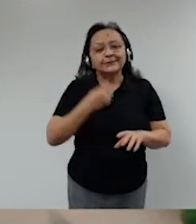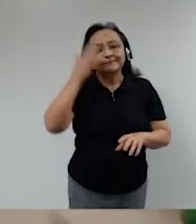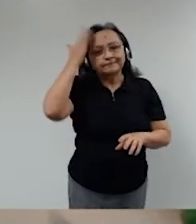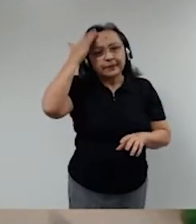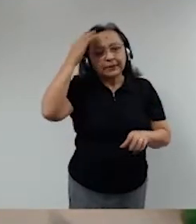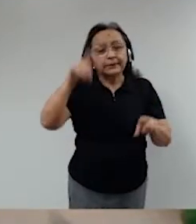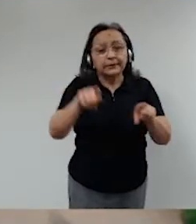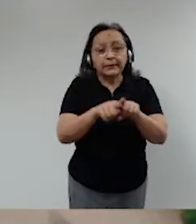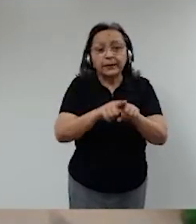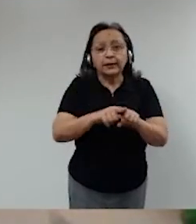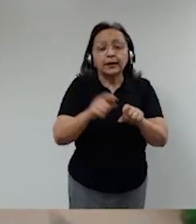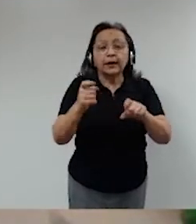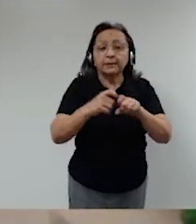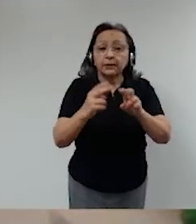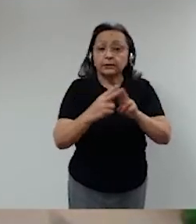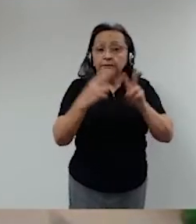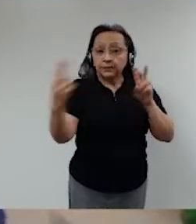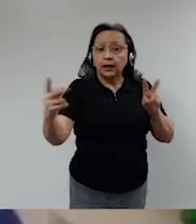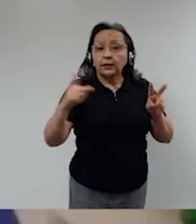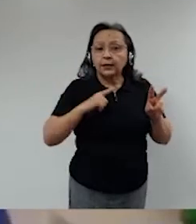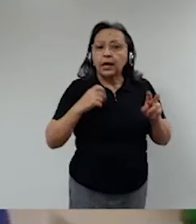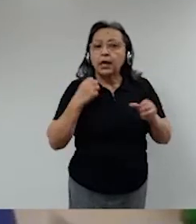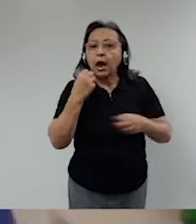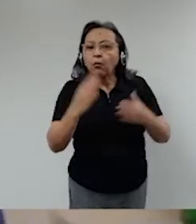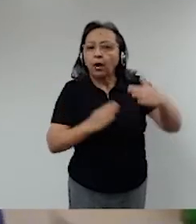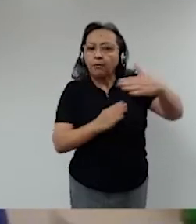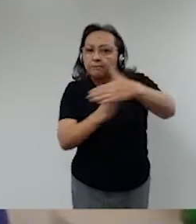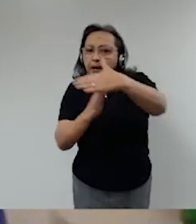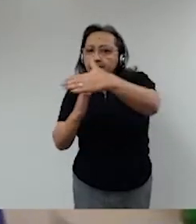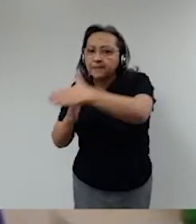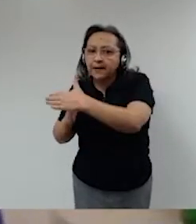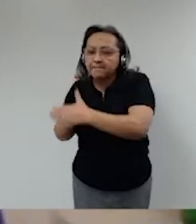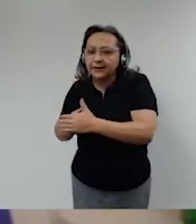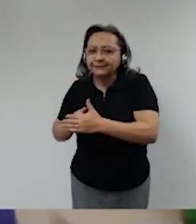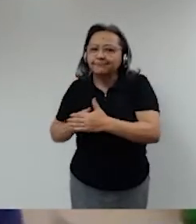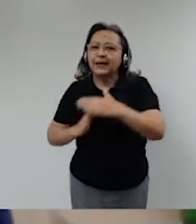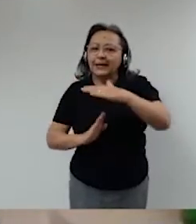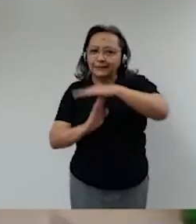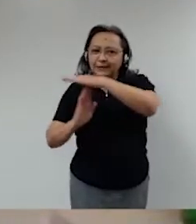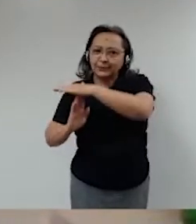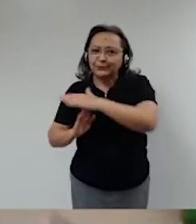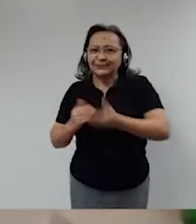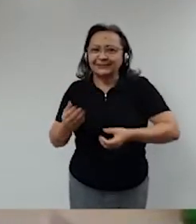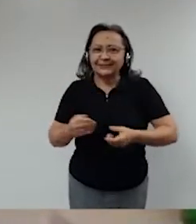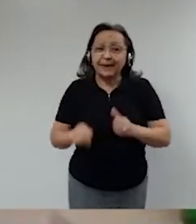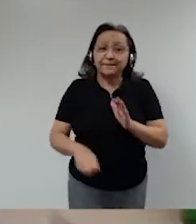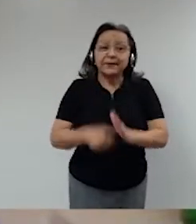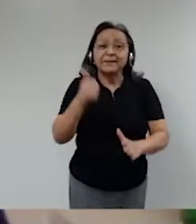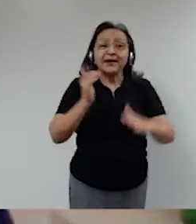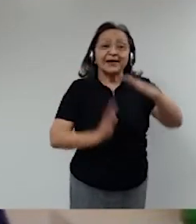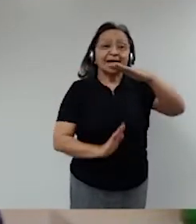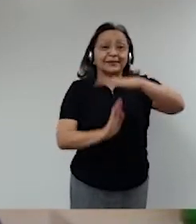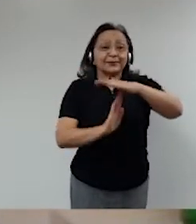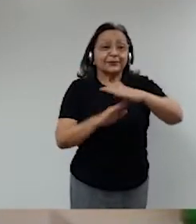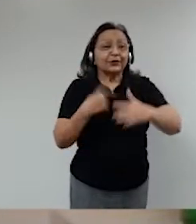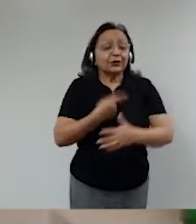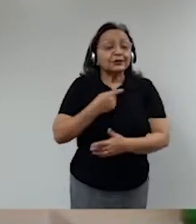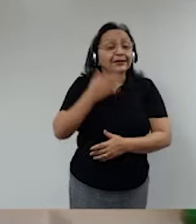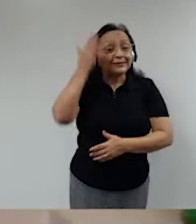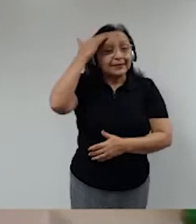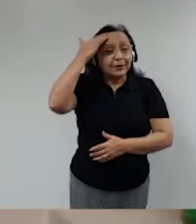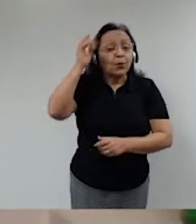que a telemedicina tem algumas limitações. Ela não vai solucionar todos os problemas. E a primeira limitação que a gente